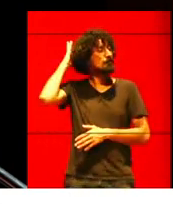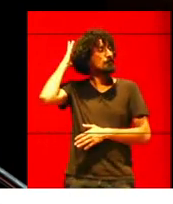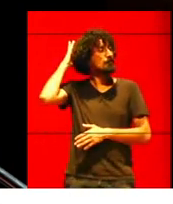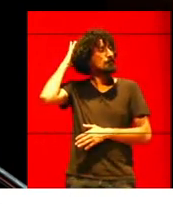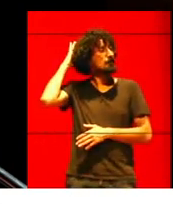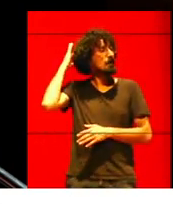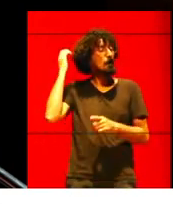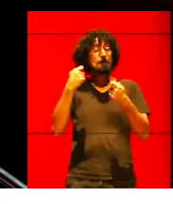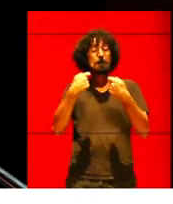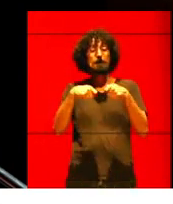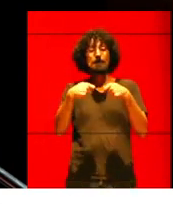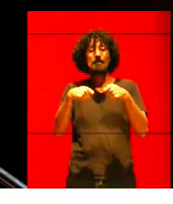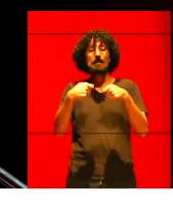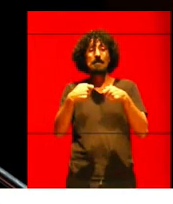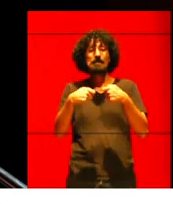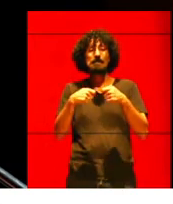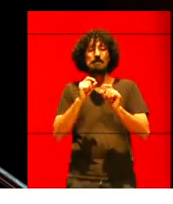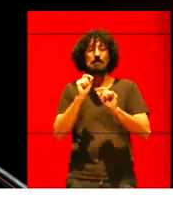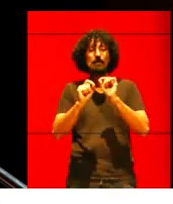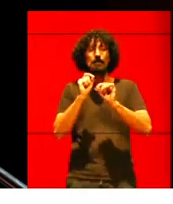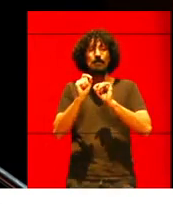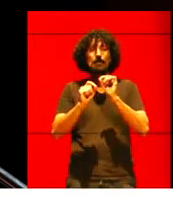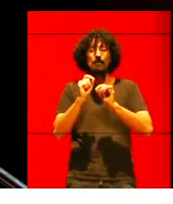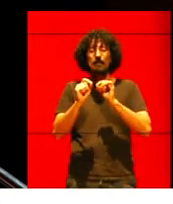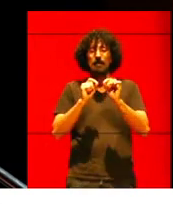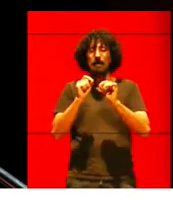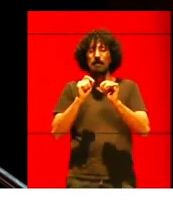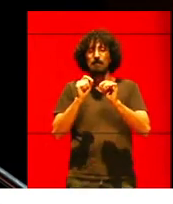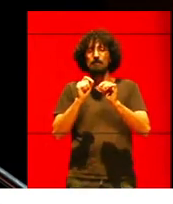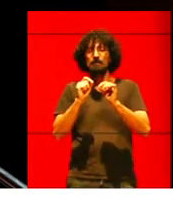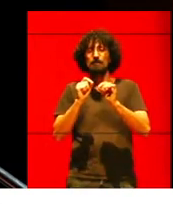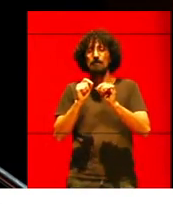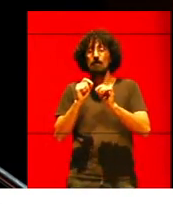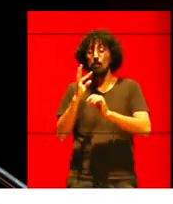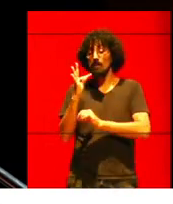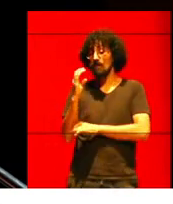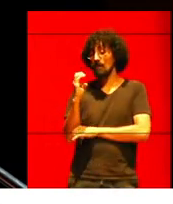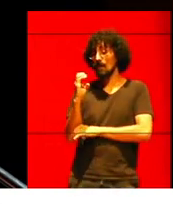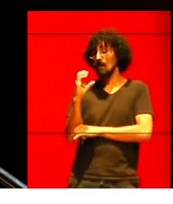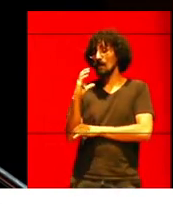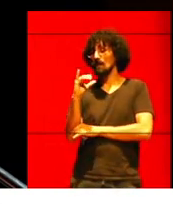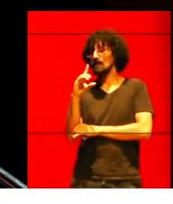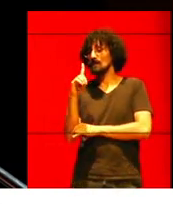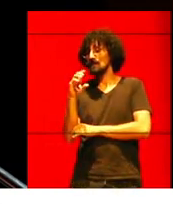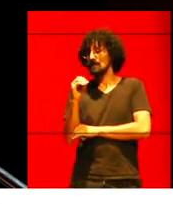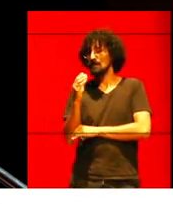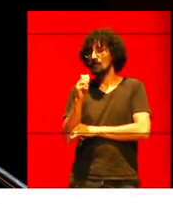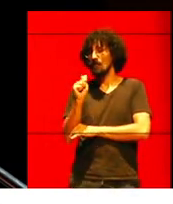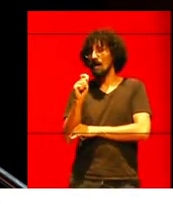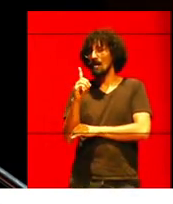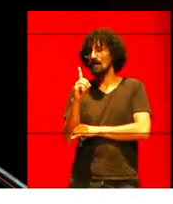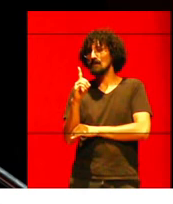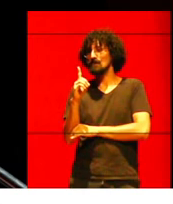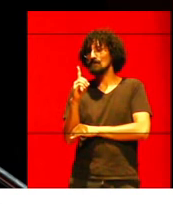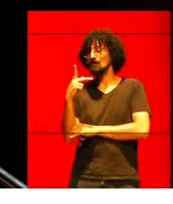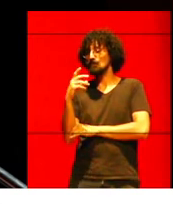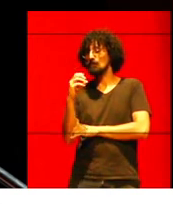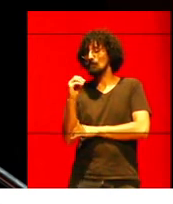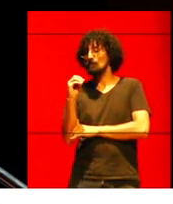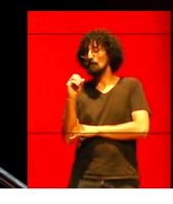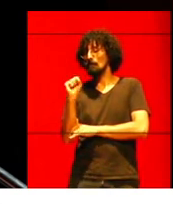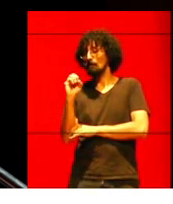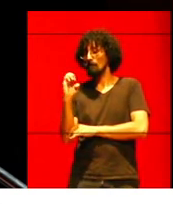precisam dessa construção, desse tecido adiposo, para evitar perder o calor para o meio